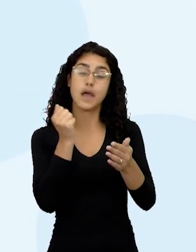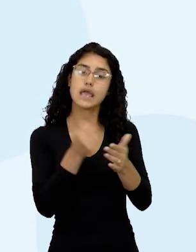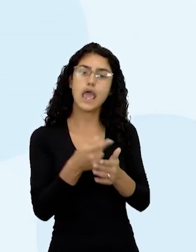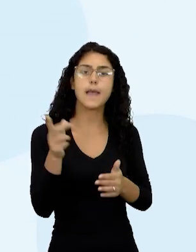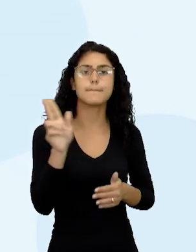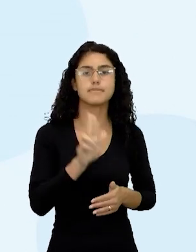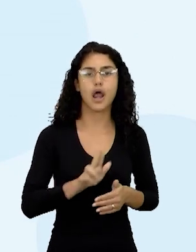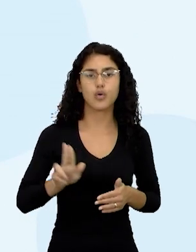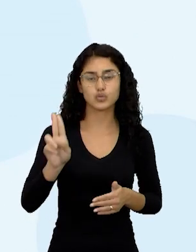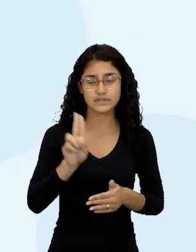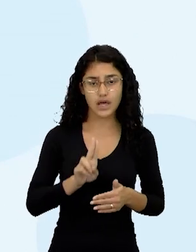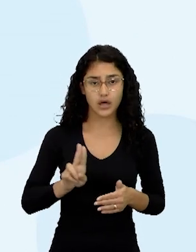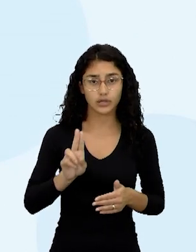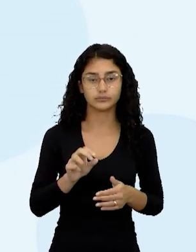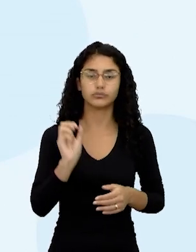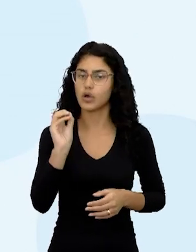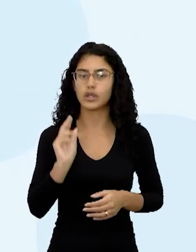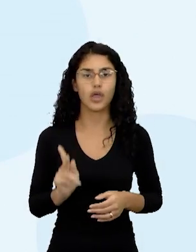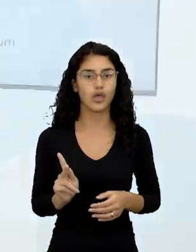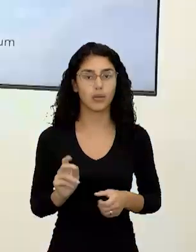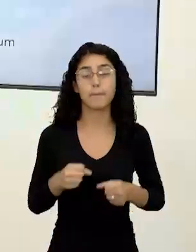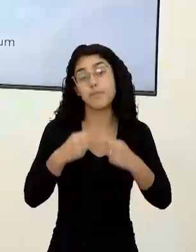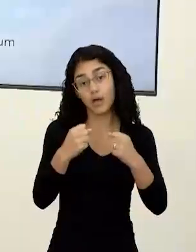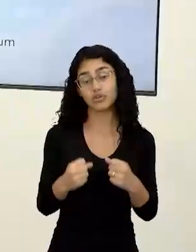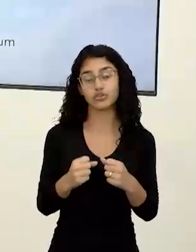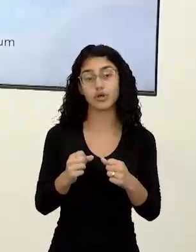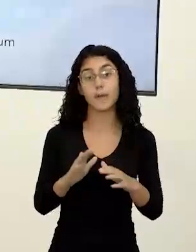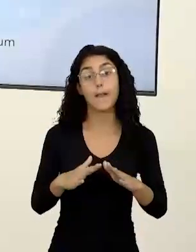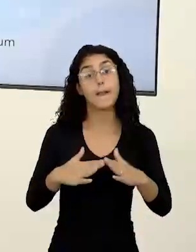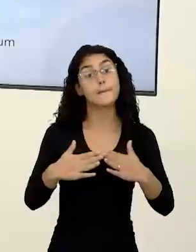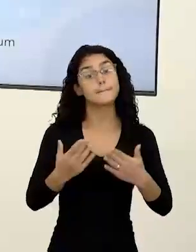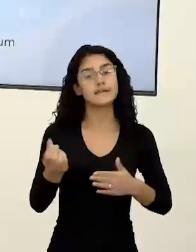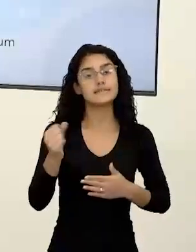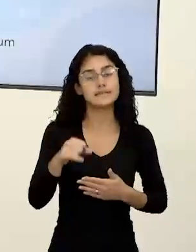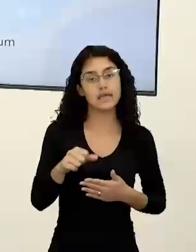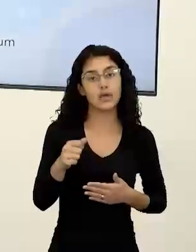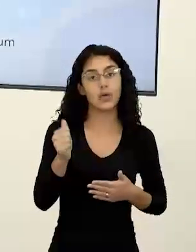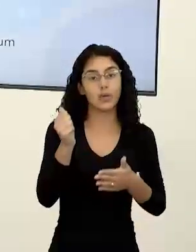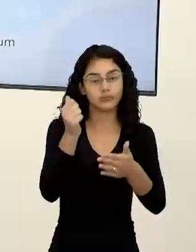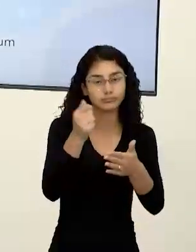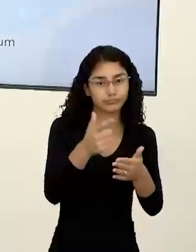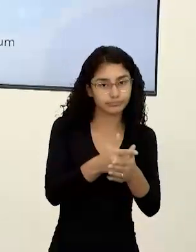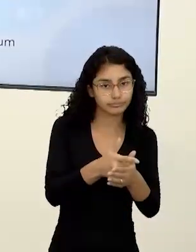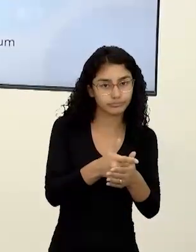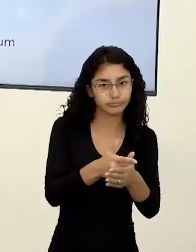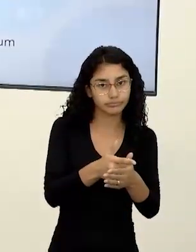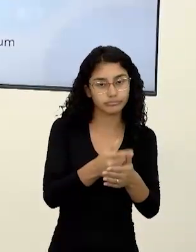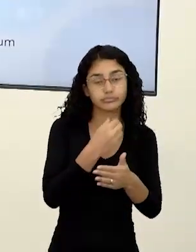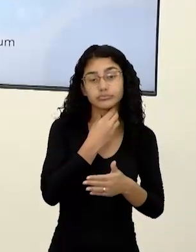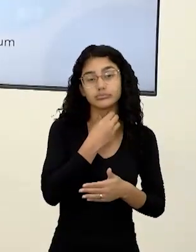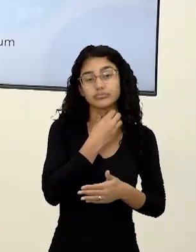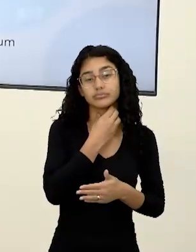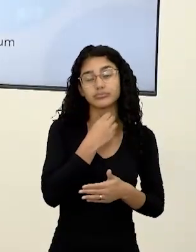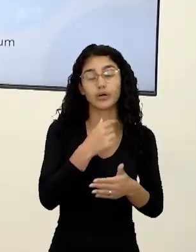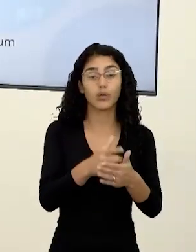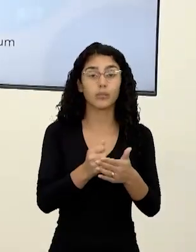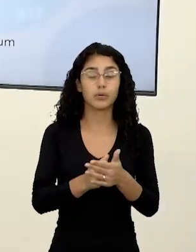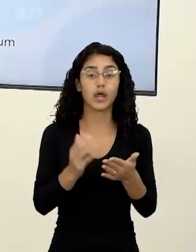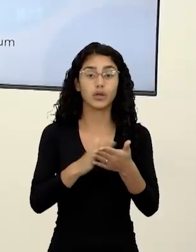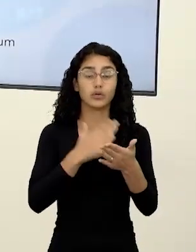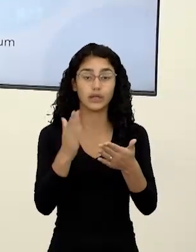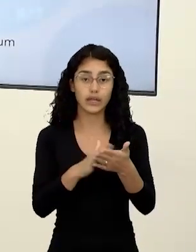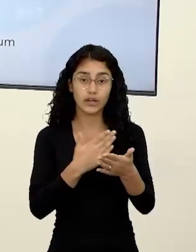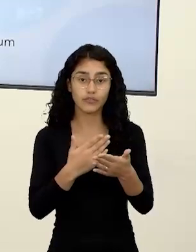usar essa cópia, eu tenho direito. Mas, ao mesmo tempo, se eu comprei um livro, eu não tenho direito de usar esse livro da maneira que eu quiser, fazer